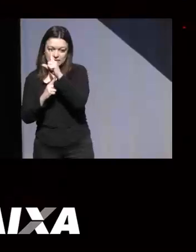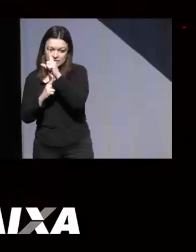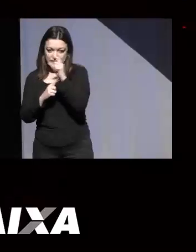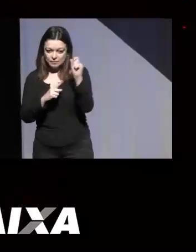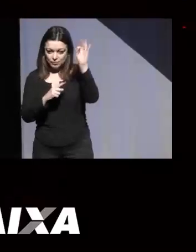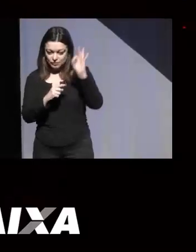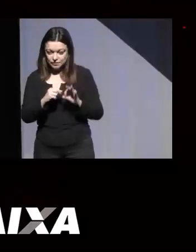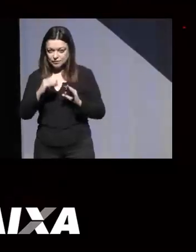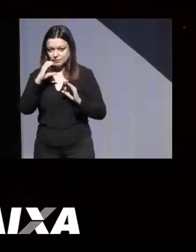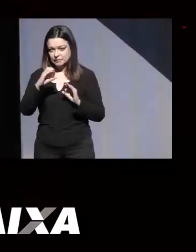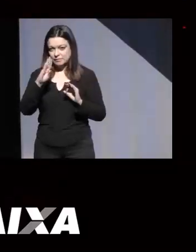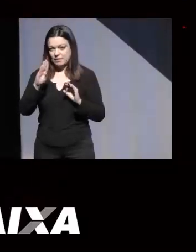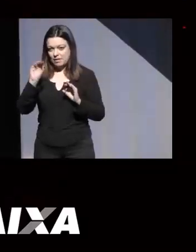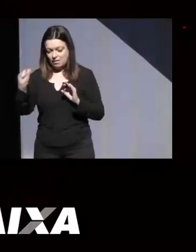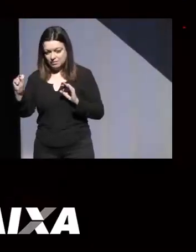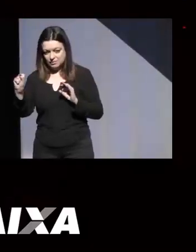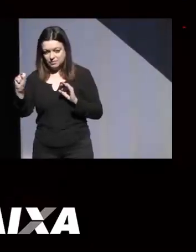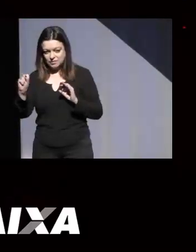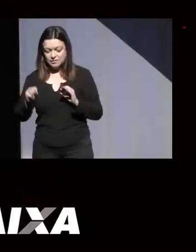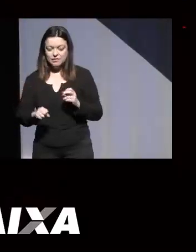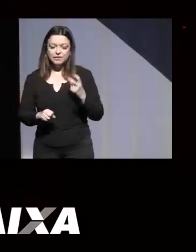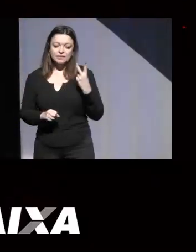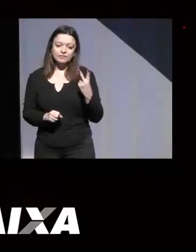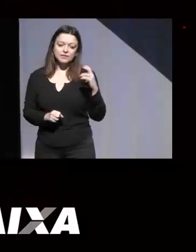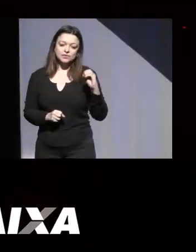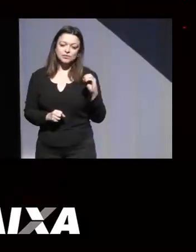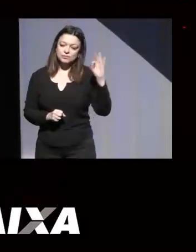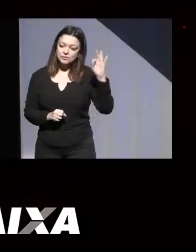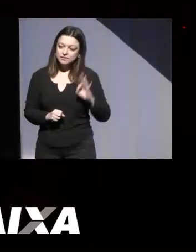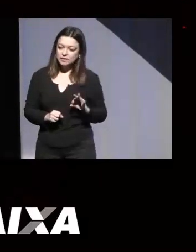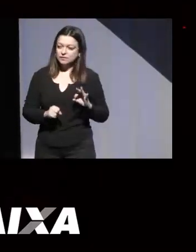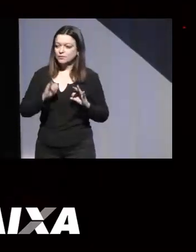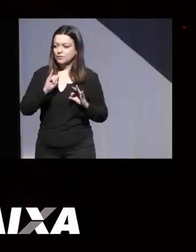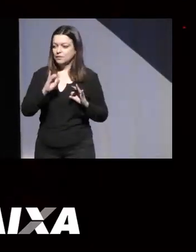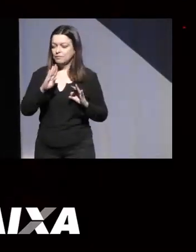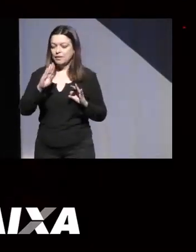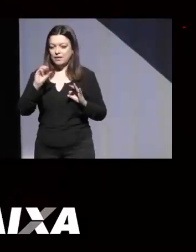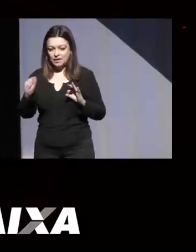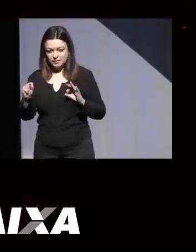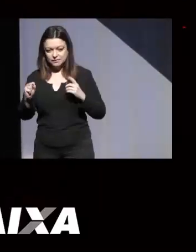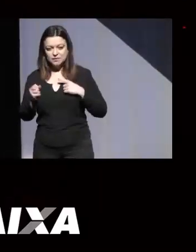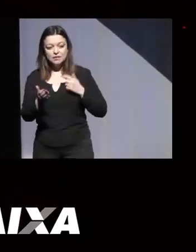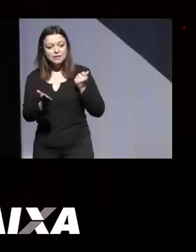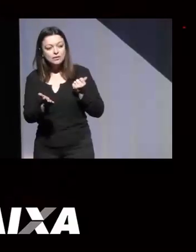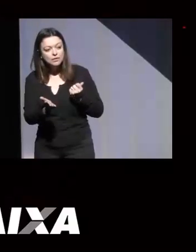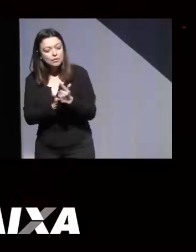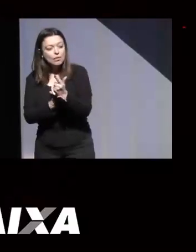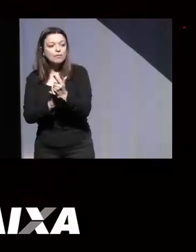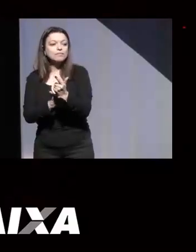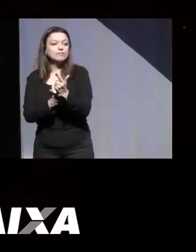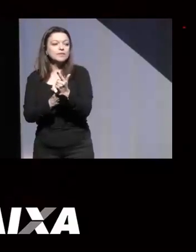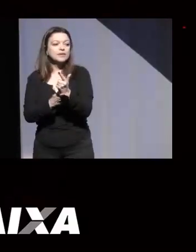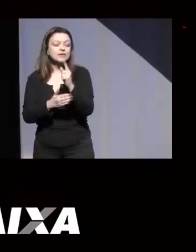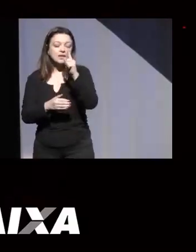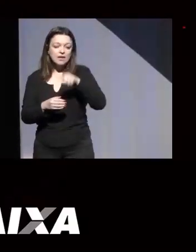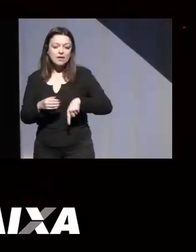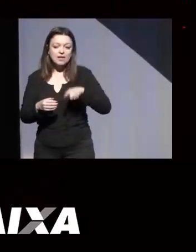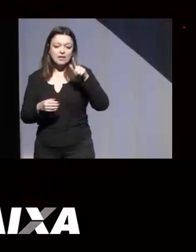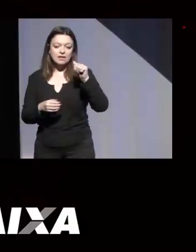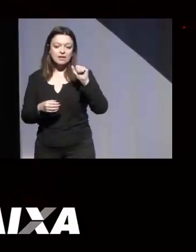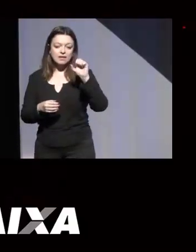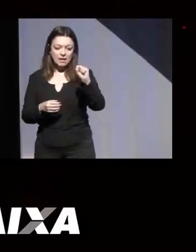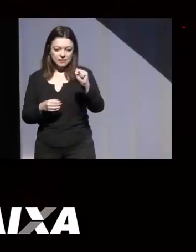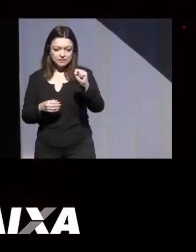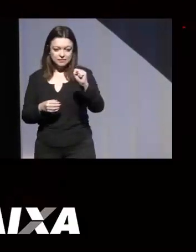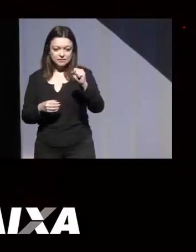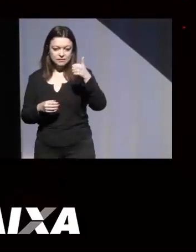CBS e 20% para o IBS na aquisição de botijão de 13 kg de gás liquefeito.